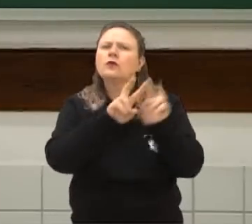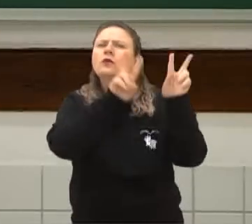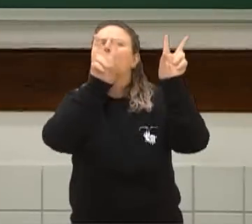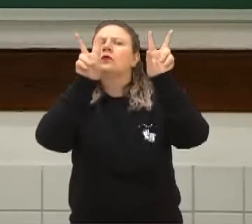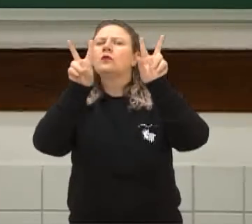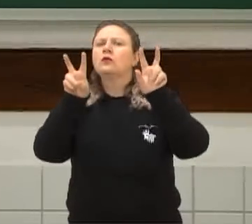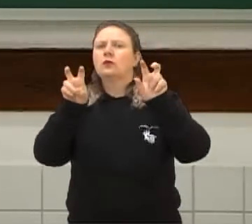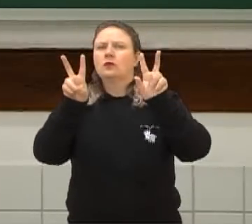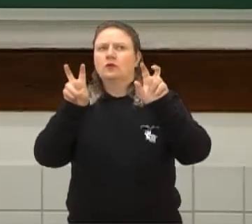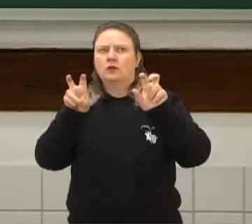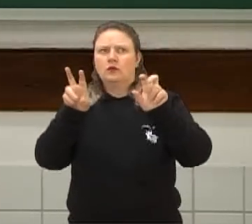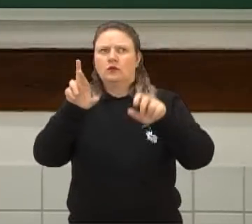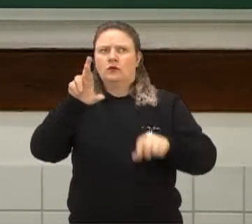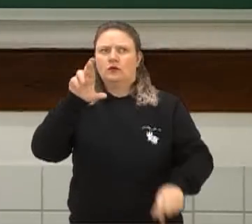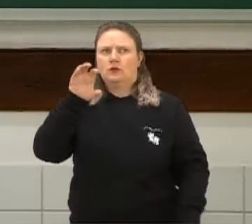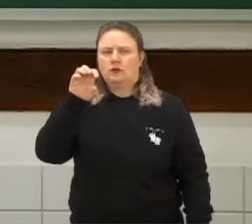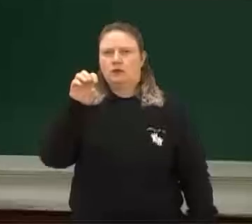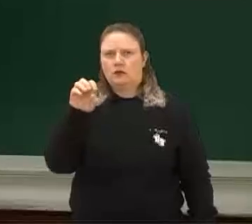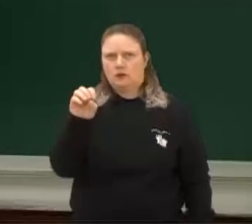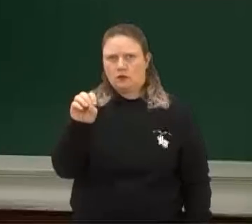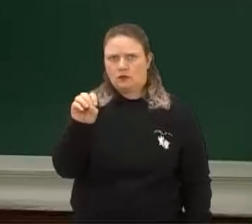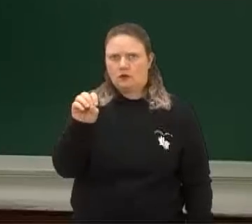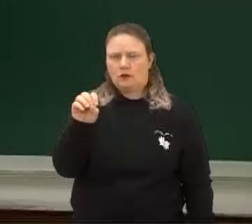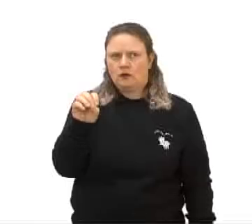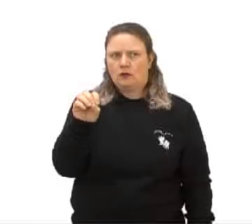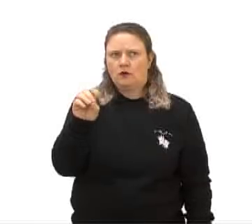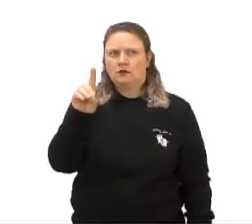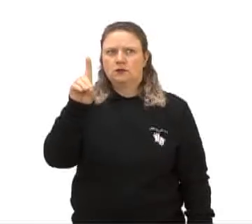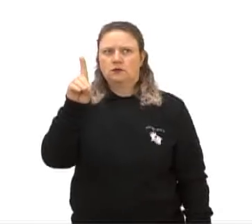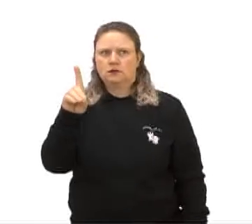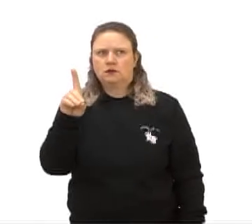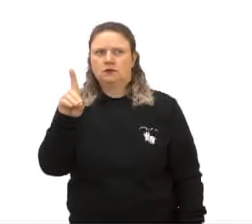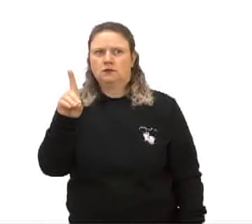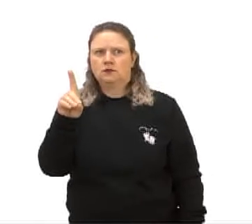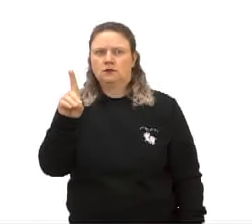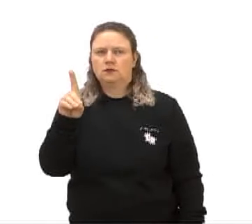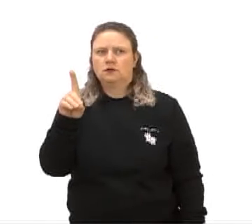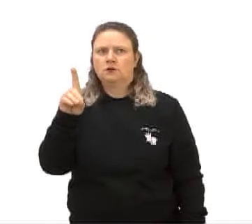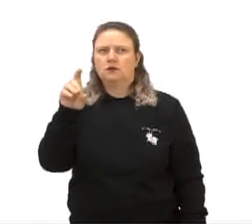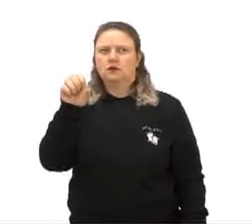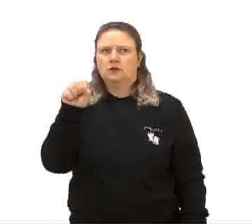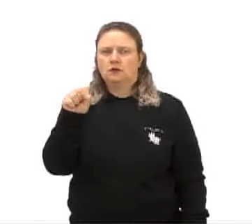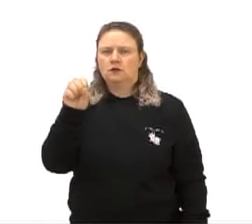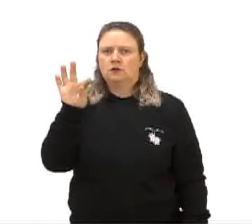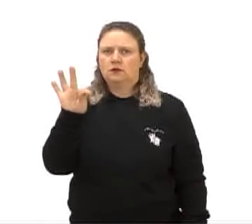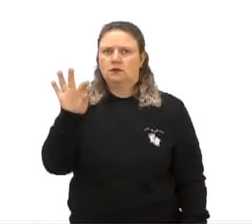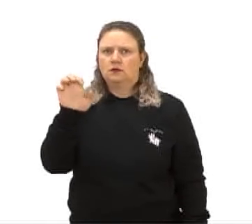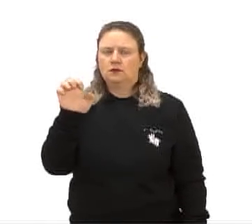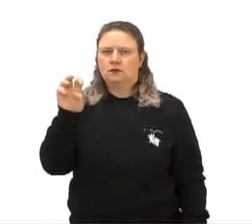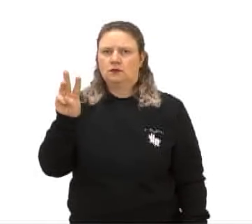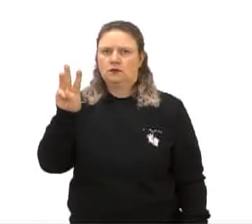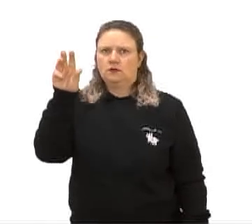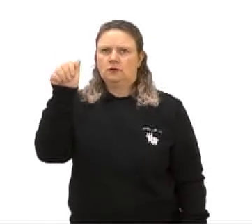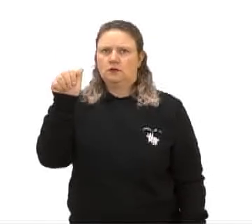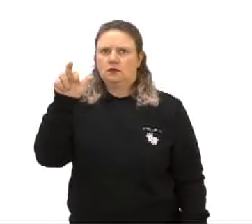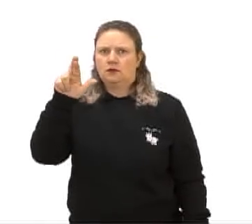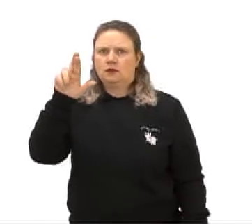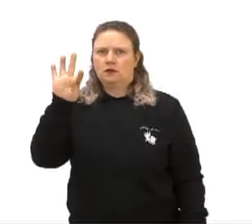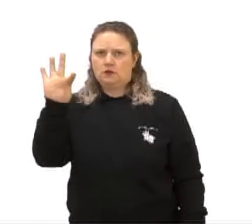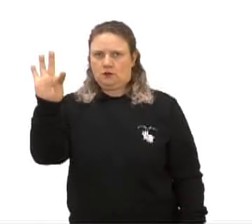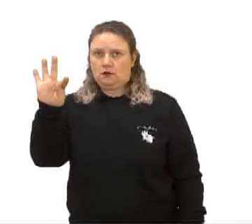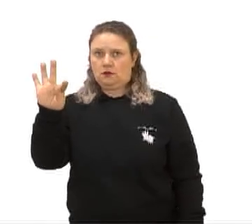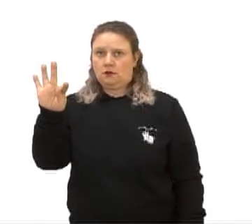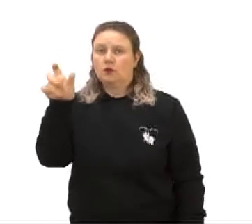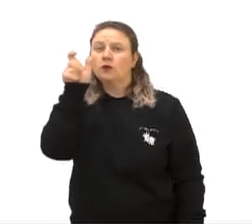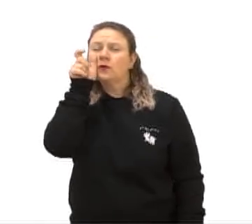Essa música é do Rod Stewart, e a pergunta é: Have you ever seen the rain? Você já viu a chuva? Mas